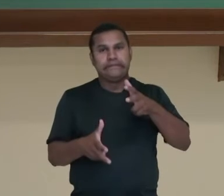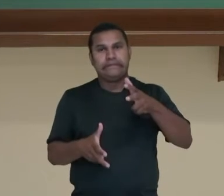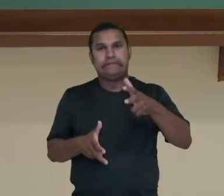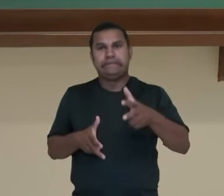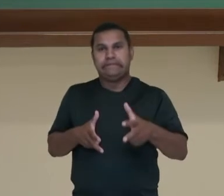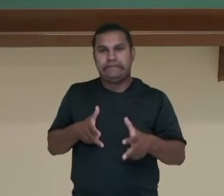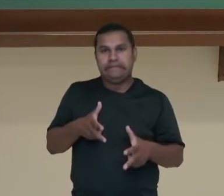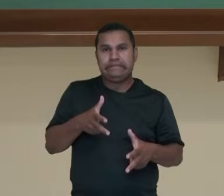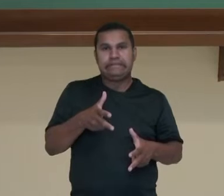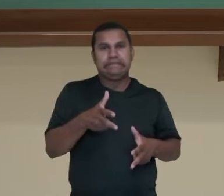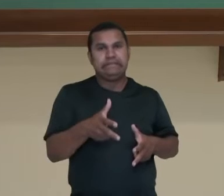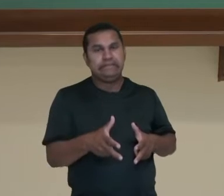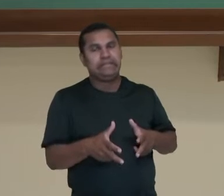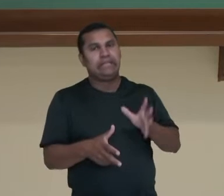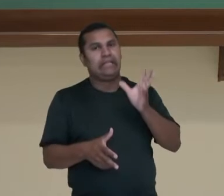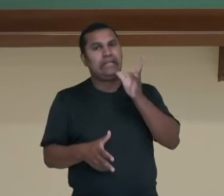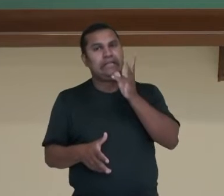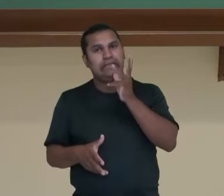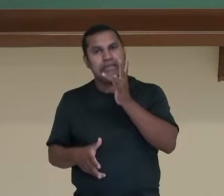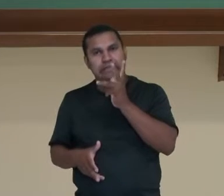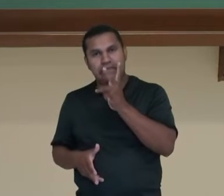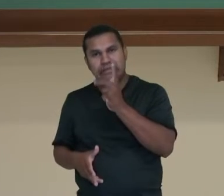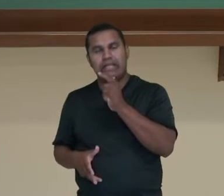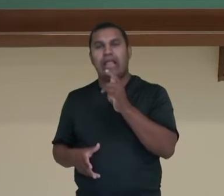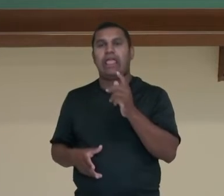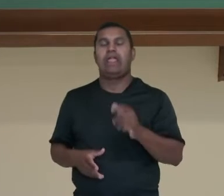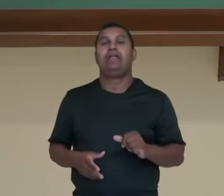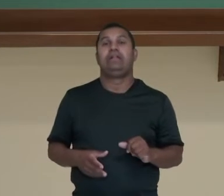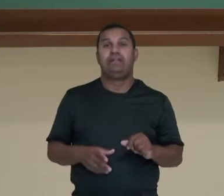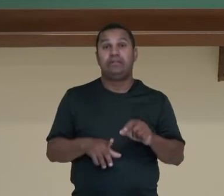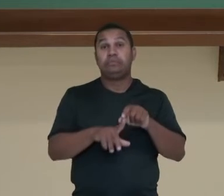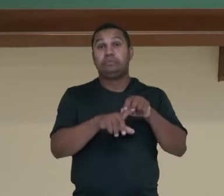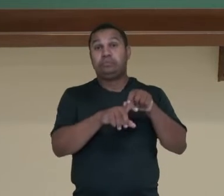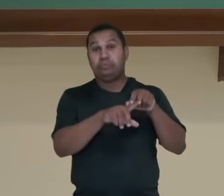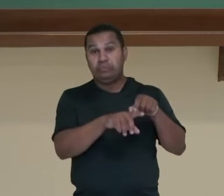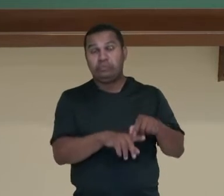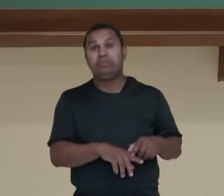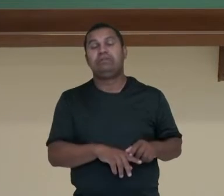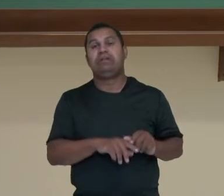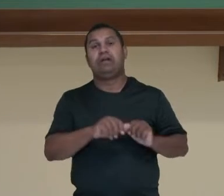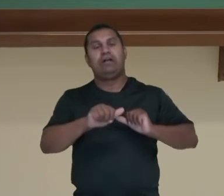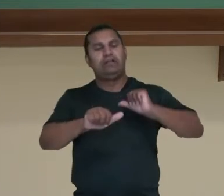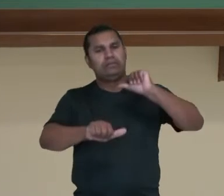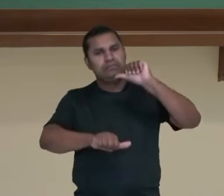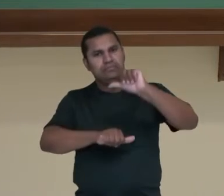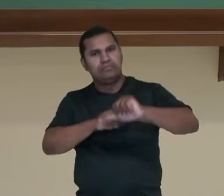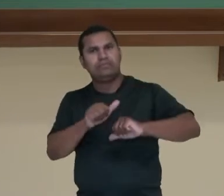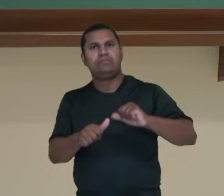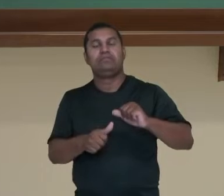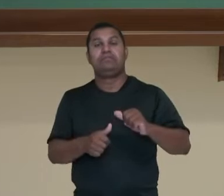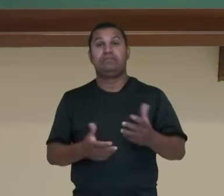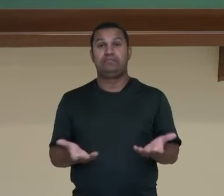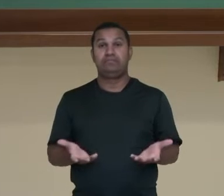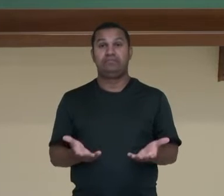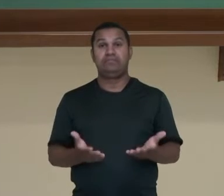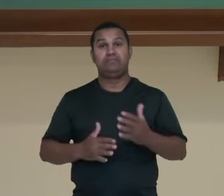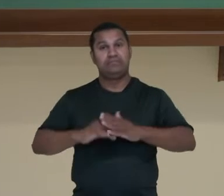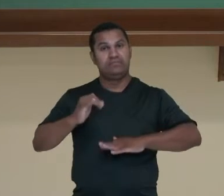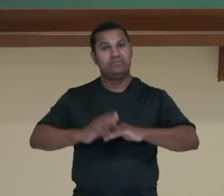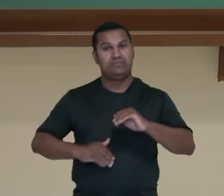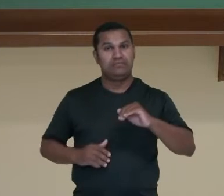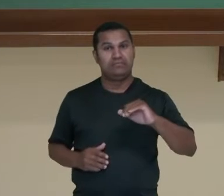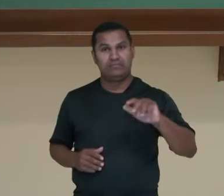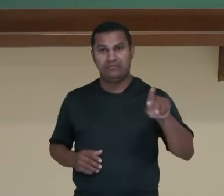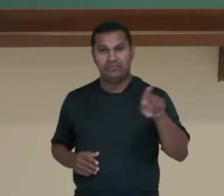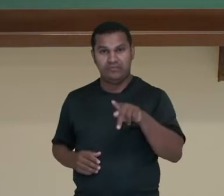efeitos especiais daquela época eram totalmente diferentes. Então, eu comecei a aprender um pouco disso. Eu ainda não sou expert para